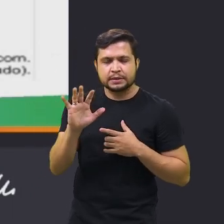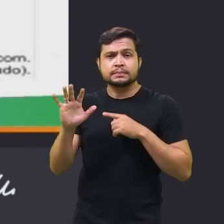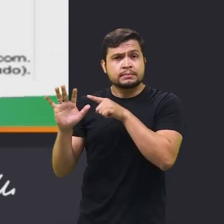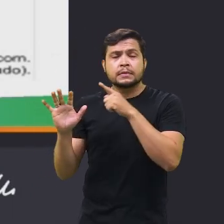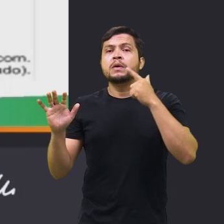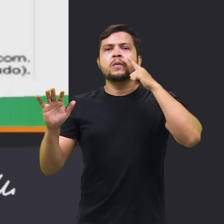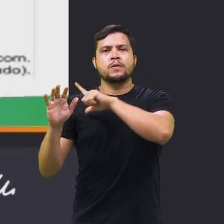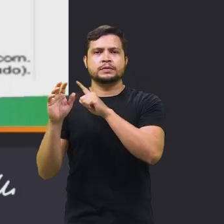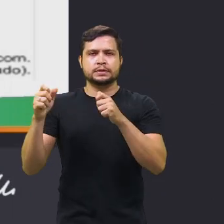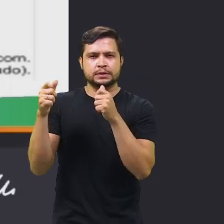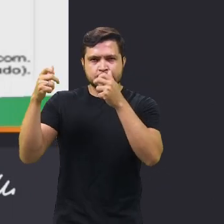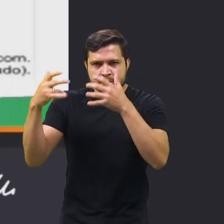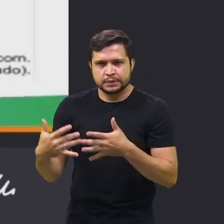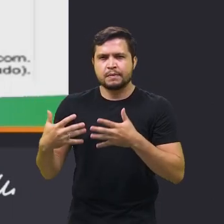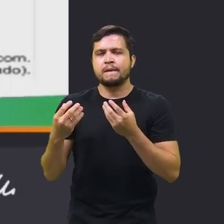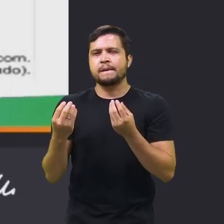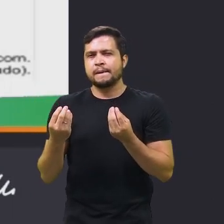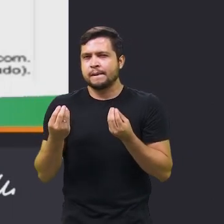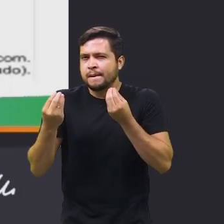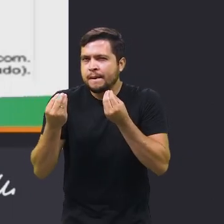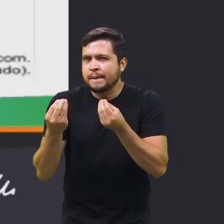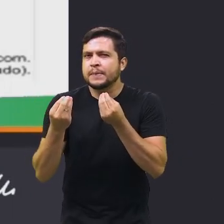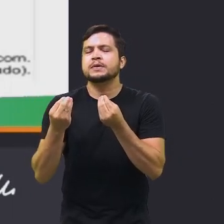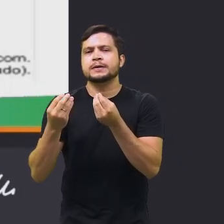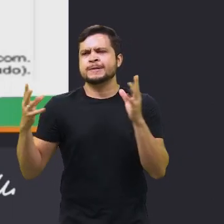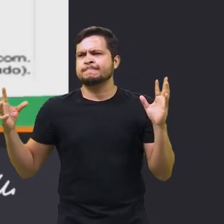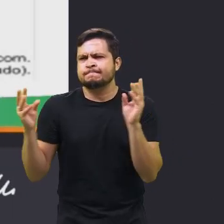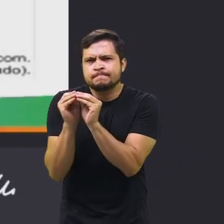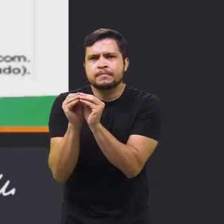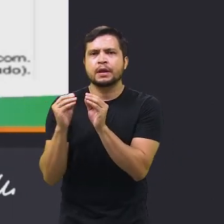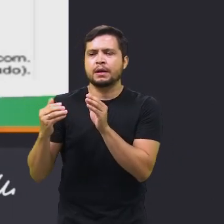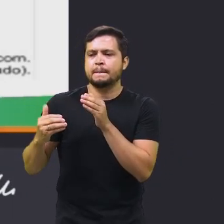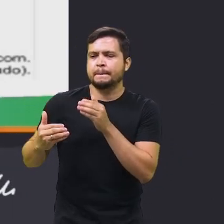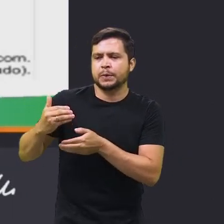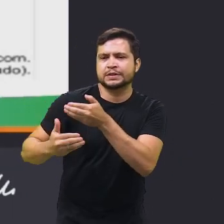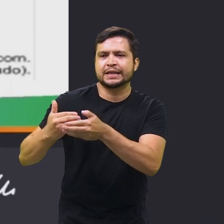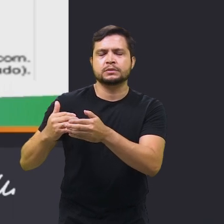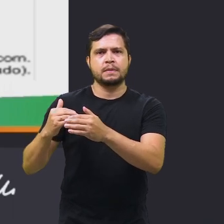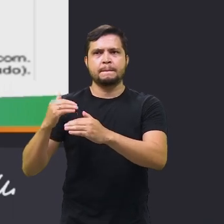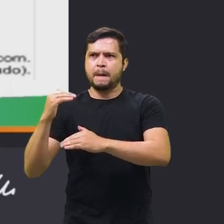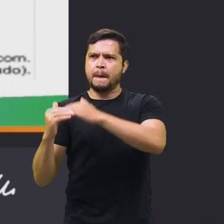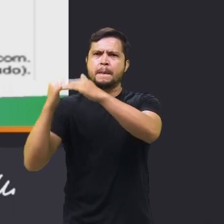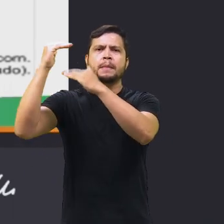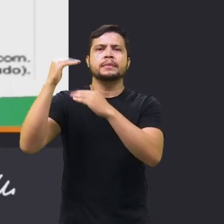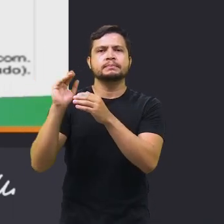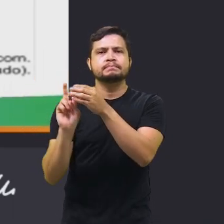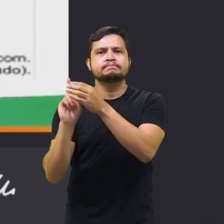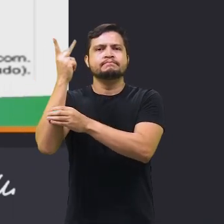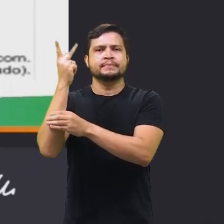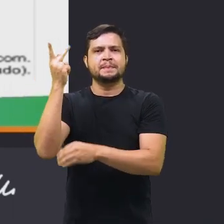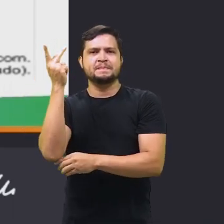que vai sintetizar, na verdade, o processo evolutivo das plantas. E aqui ela vai